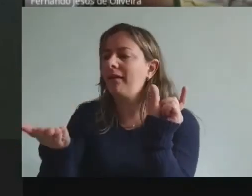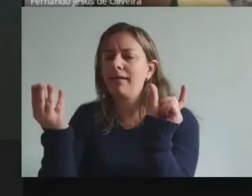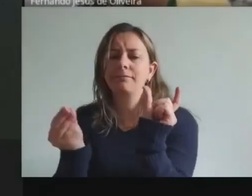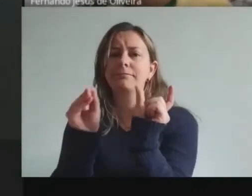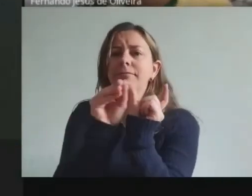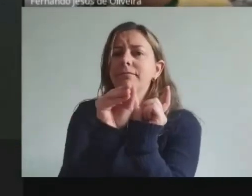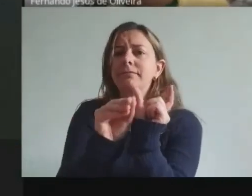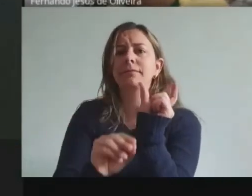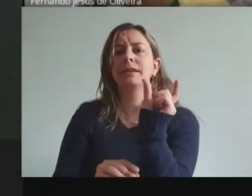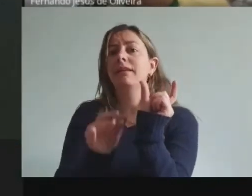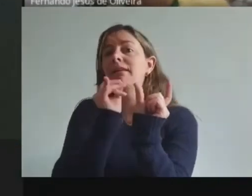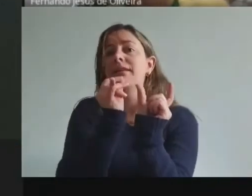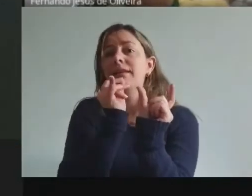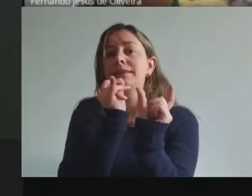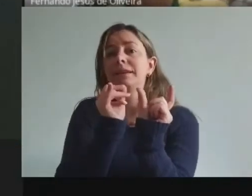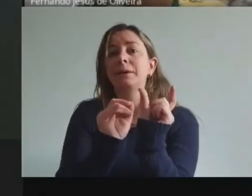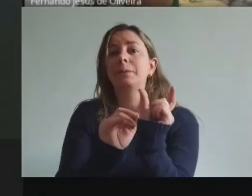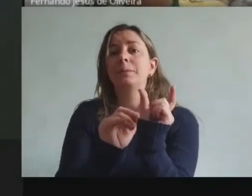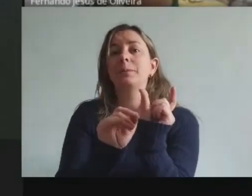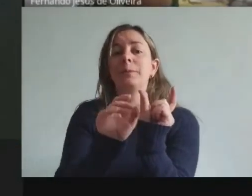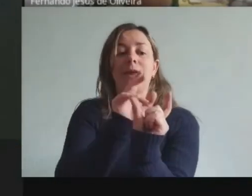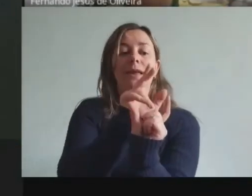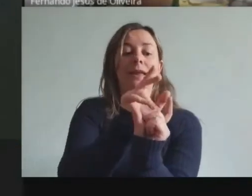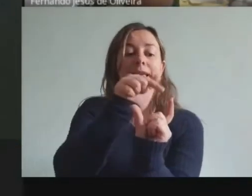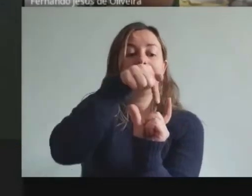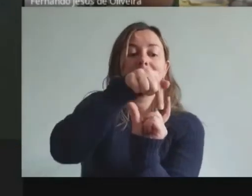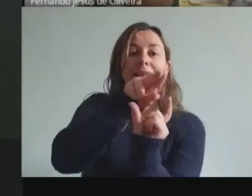né? Igual tem quilograma, tem quilômetro, né?